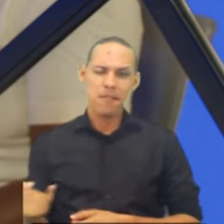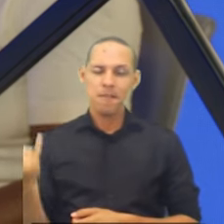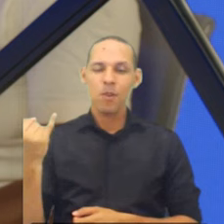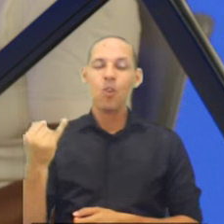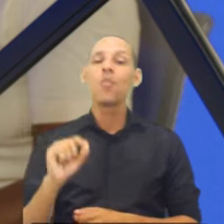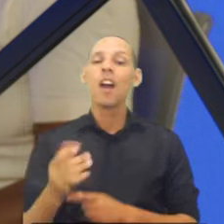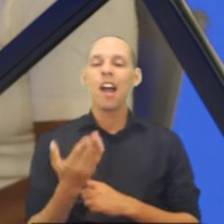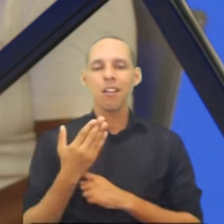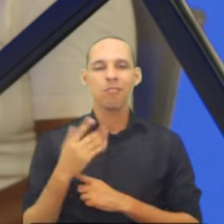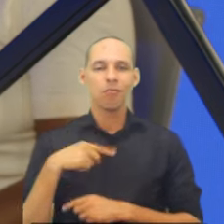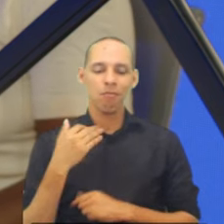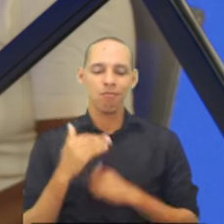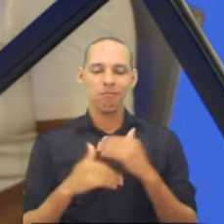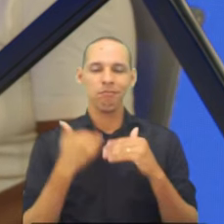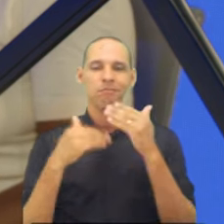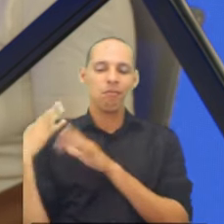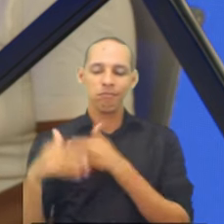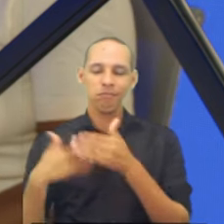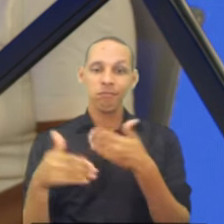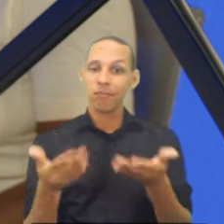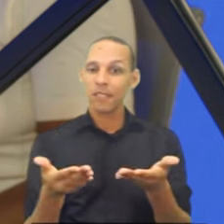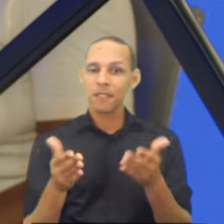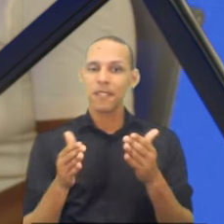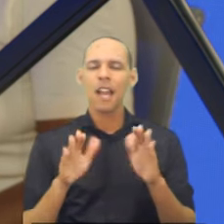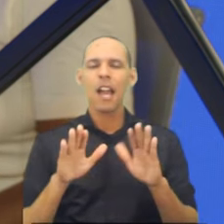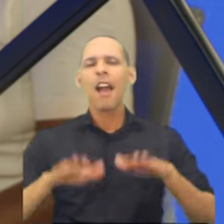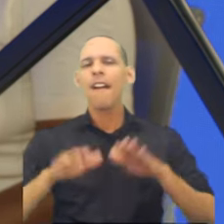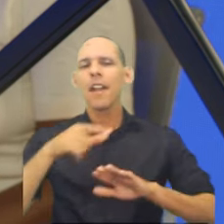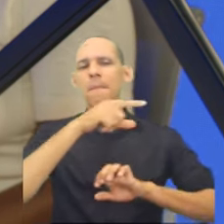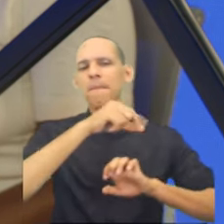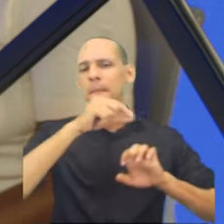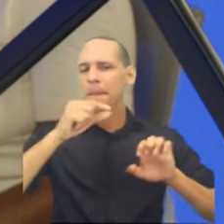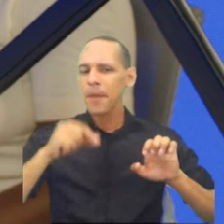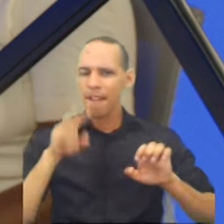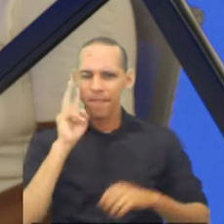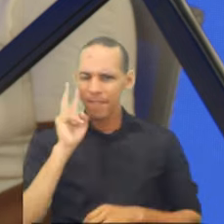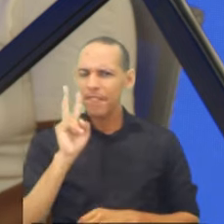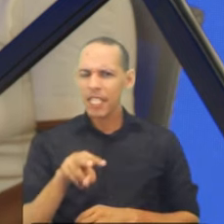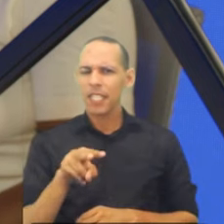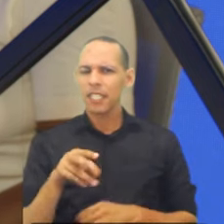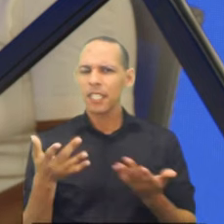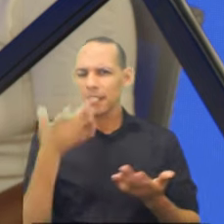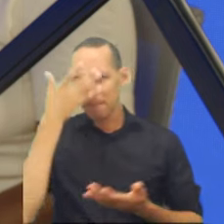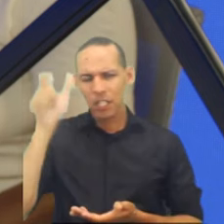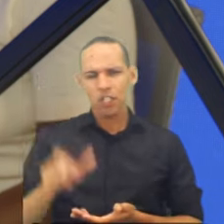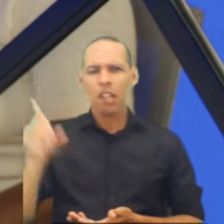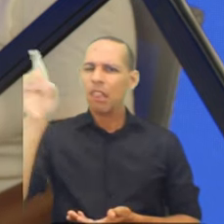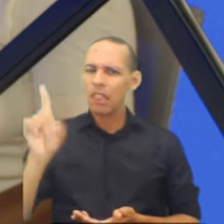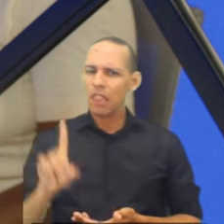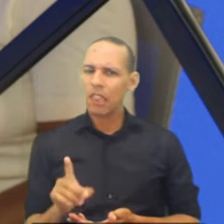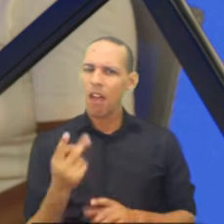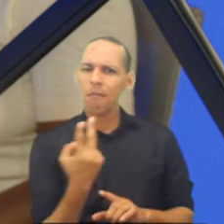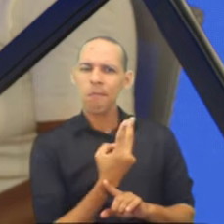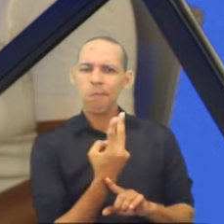desenvolvimento da nossa carreira eh e talvez o empreendedorismo você vê no empreendedorismo então para as pessoas